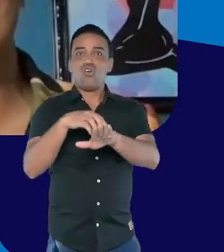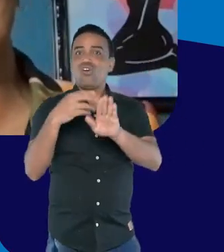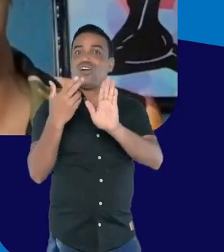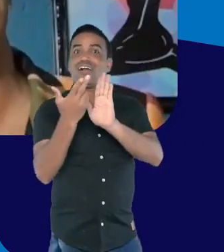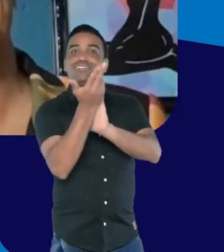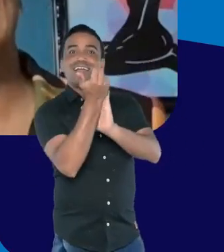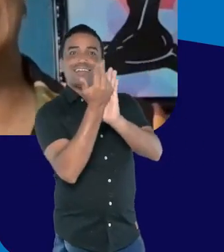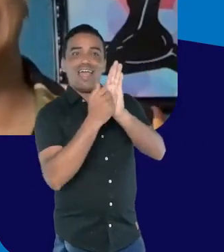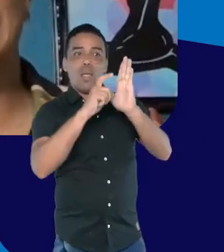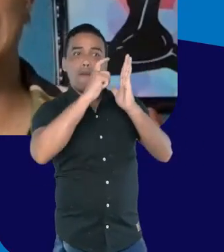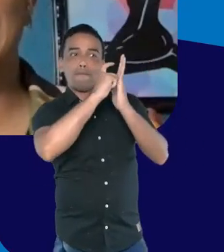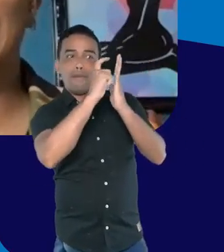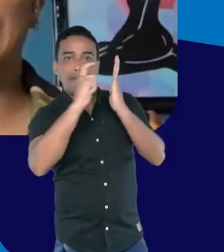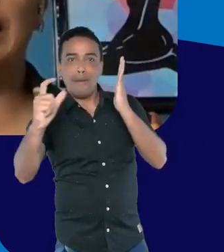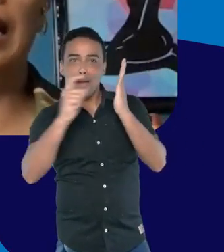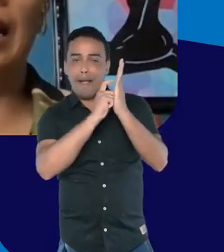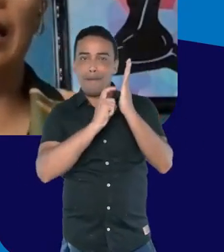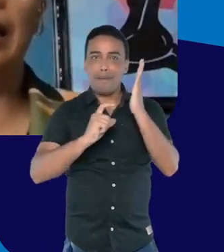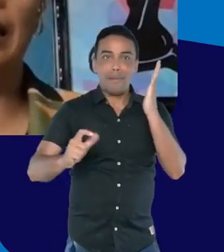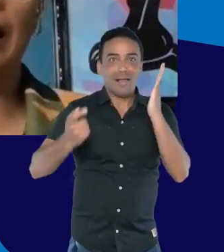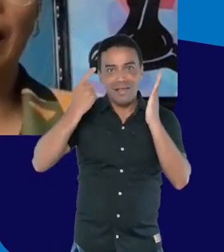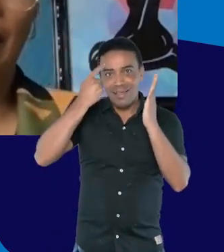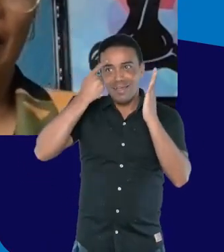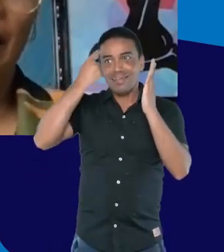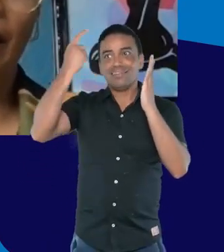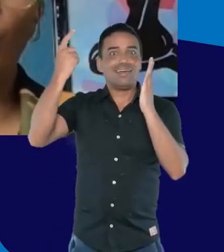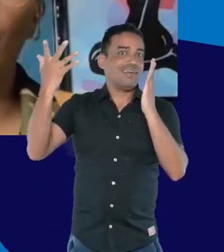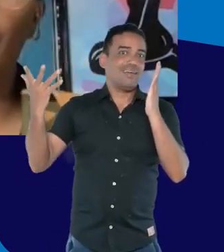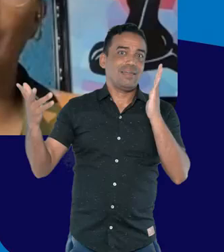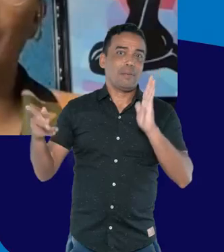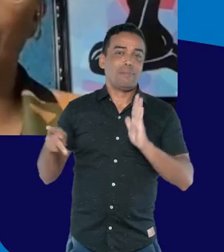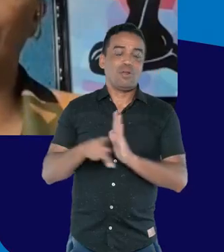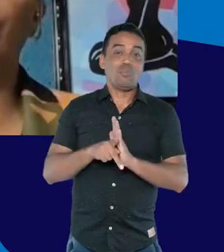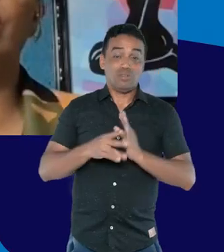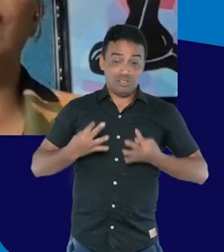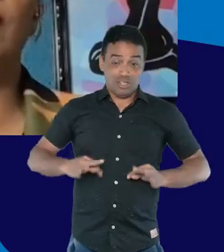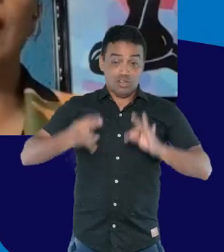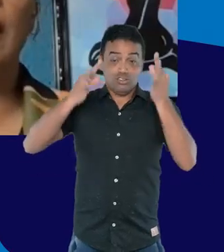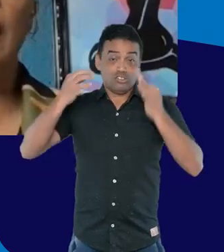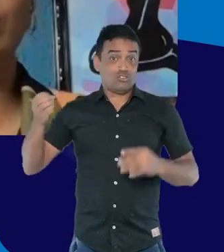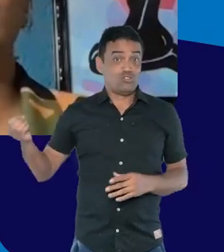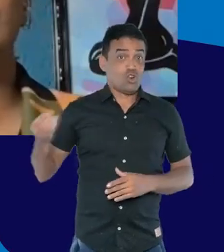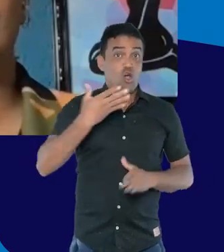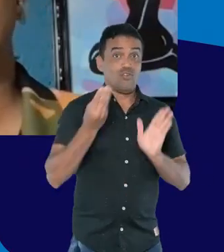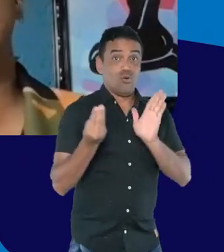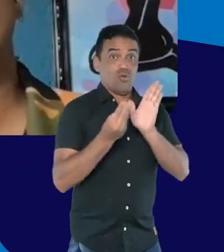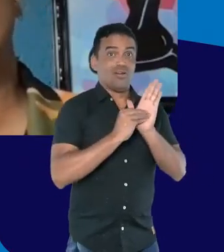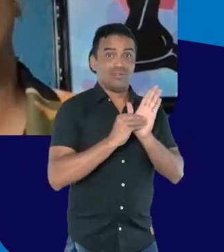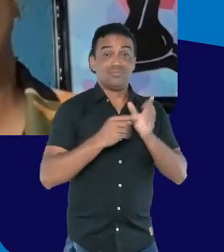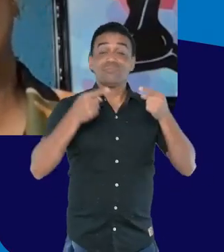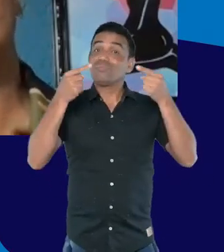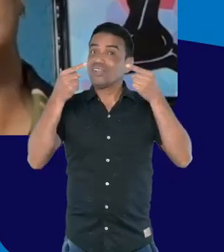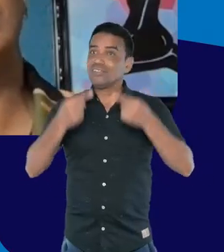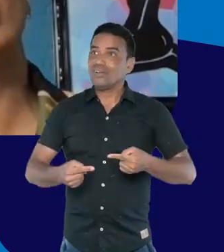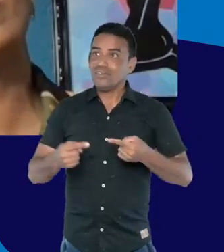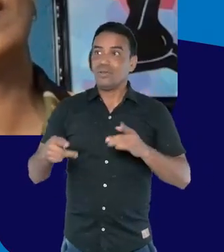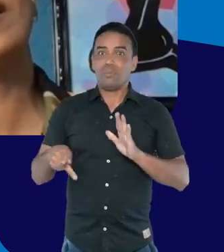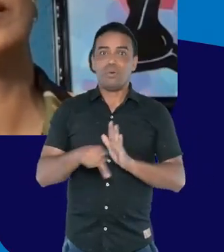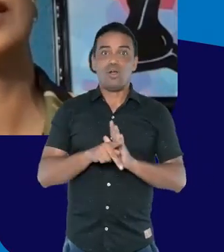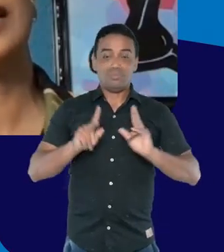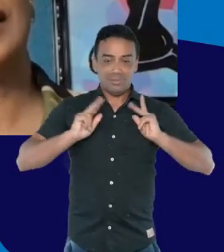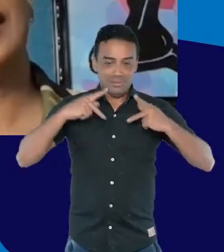que trazia essa ideia das novas tecnologias e dos desafios com os